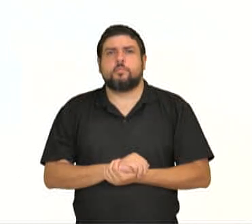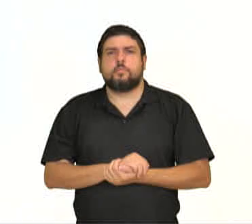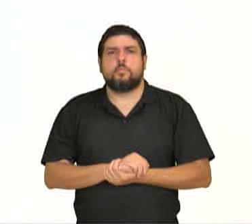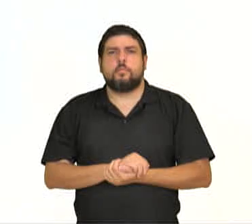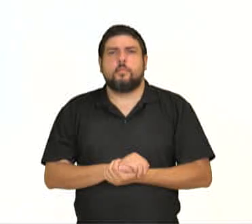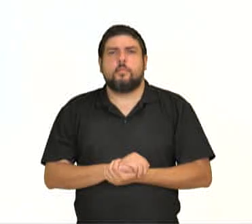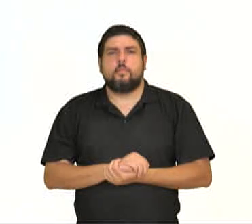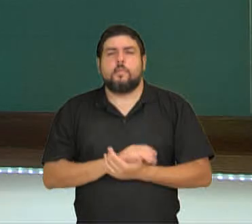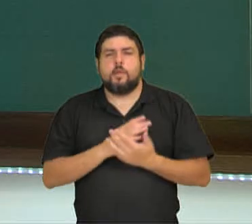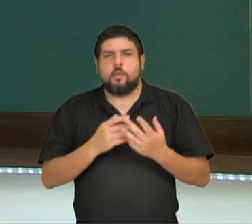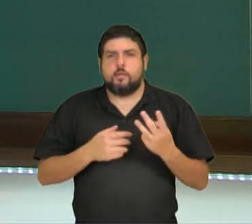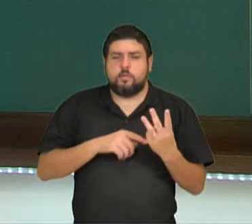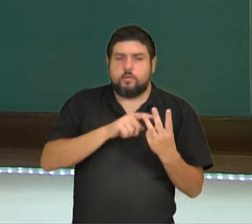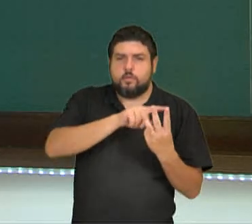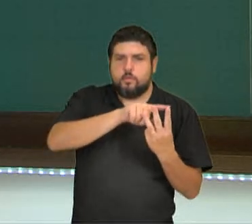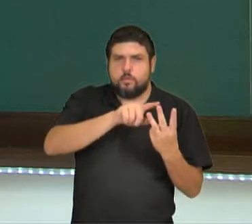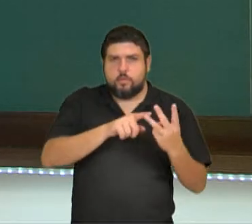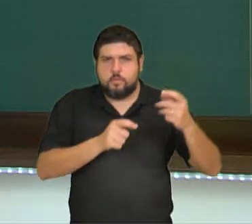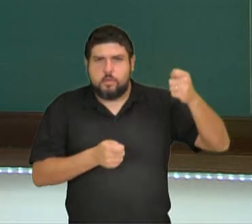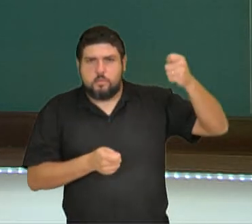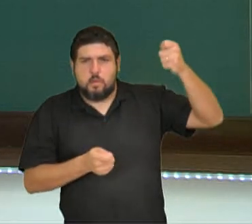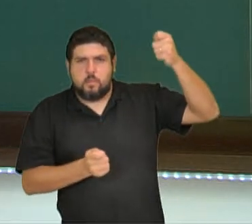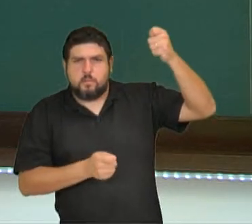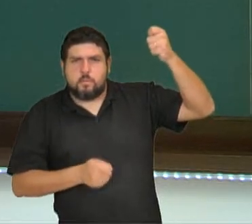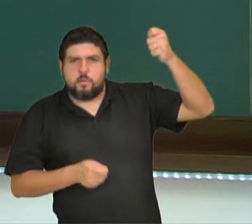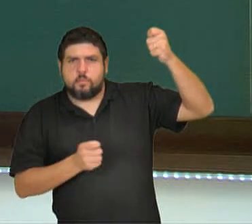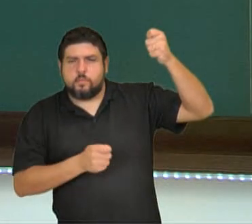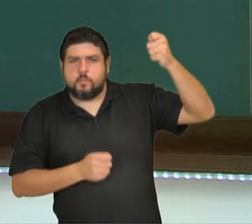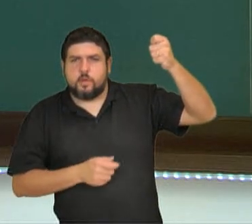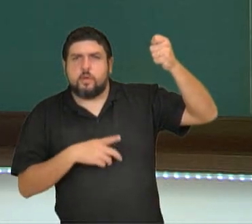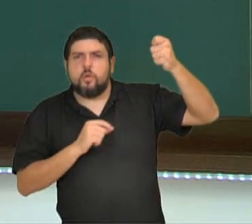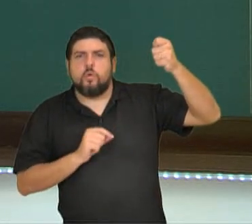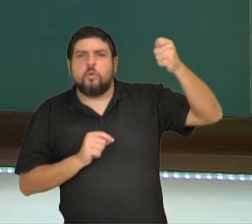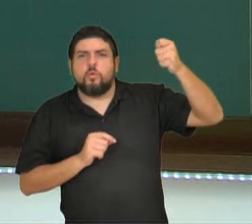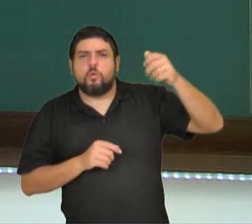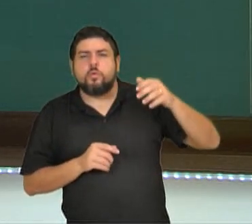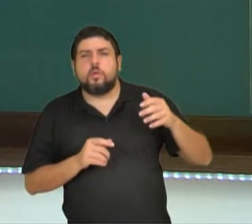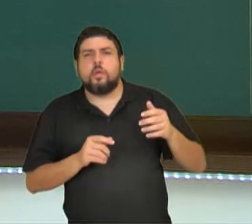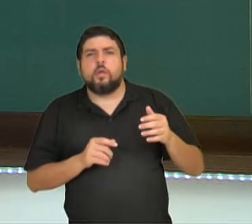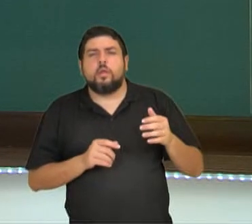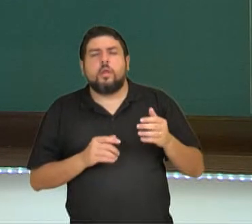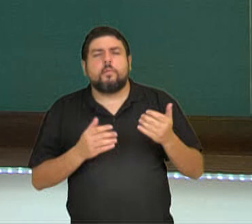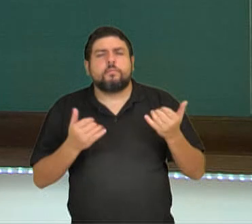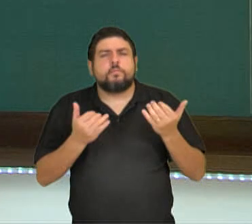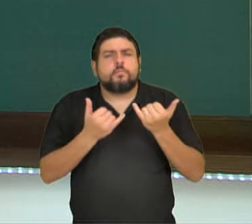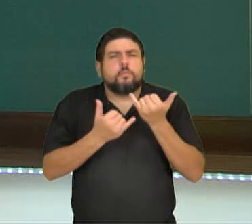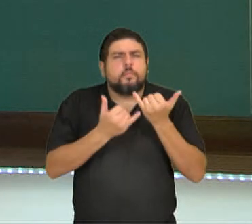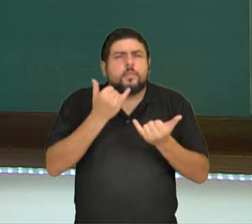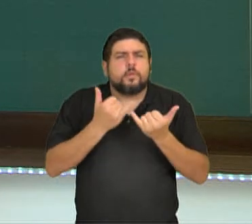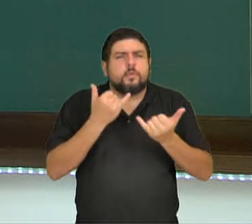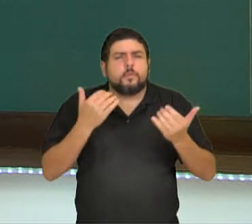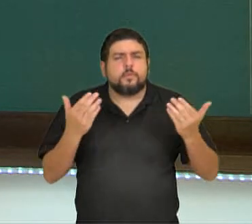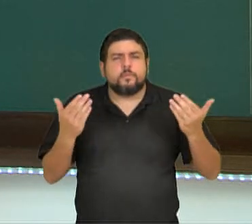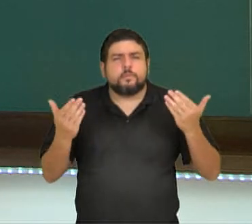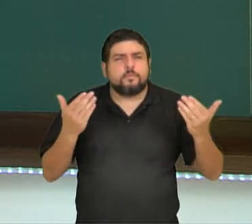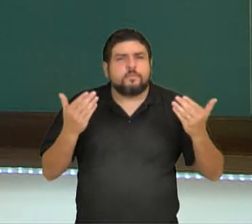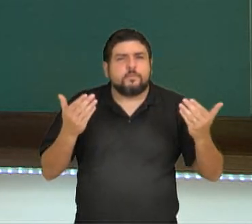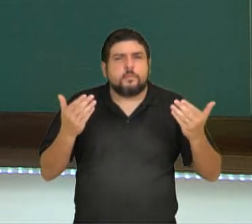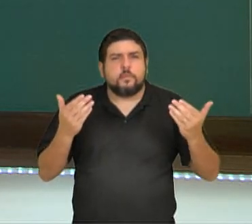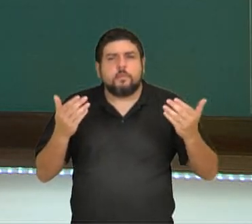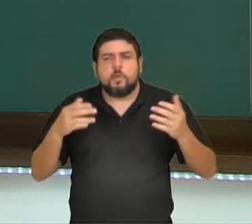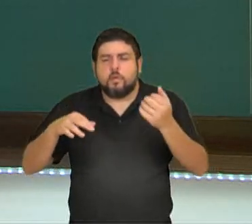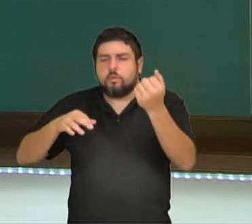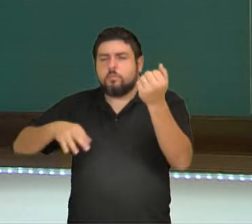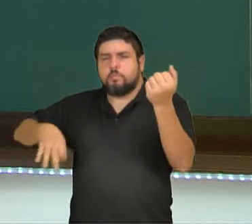os 3 berimbaus são, né, as cordas da nossa orquestra da roda de capoeira, né? Como se